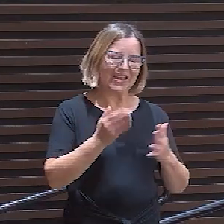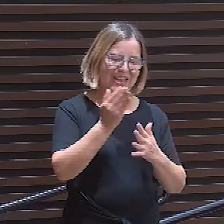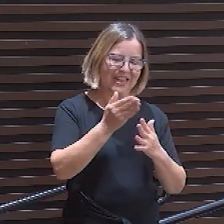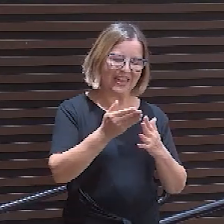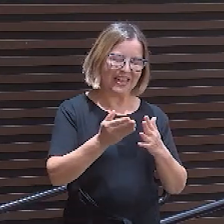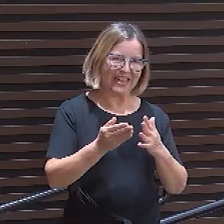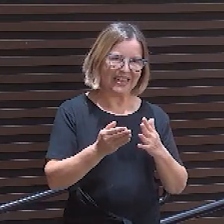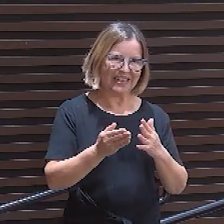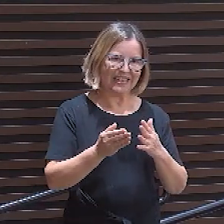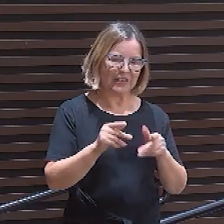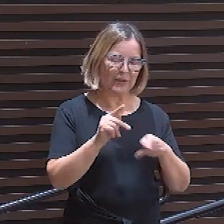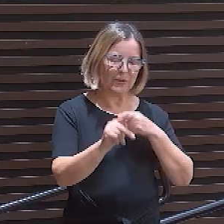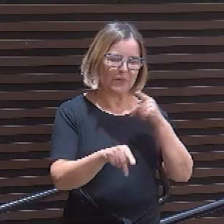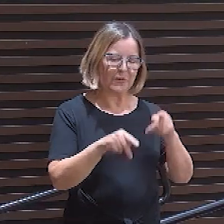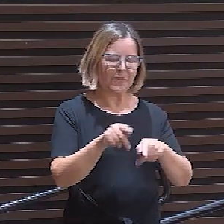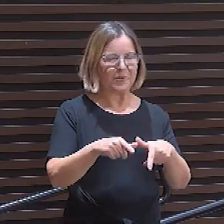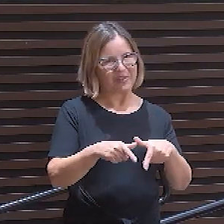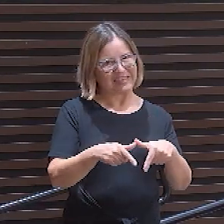Deus.